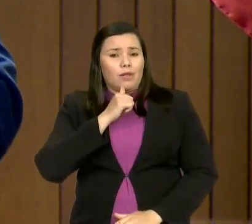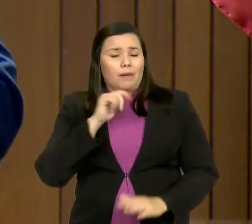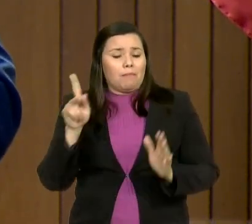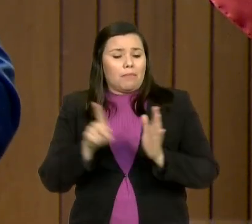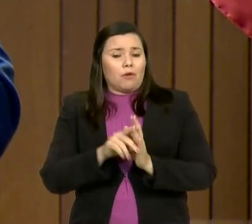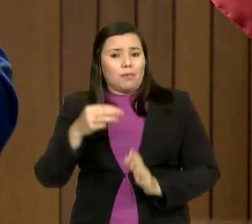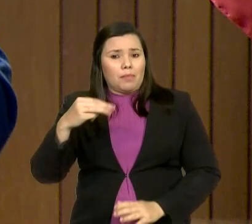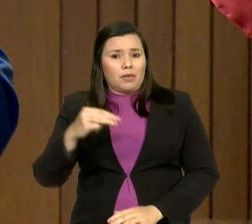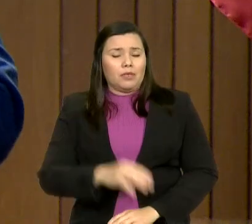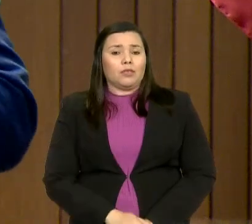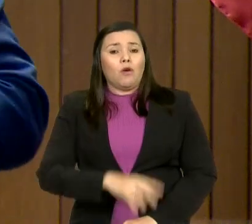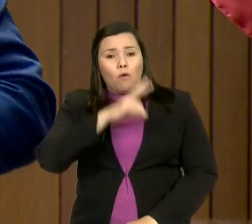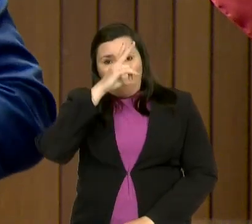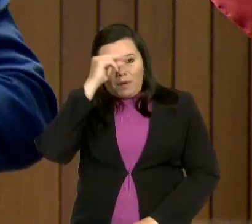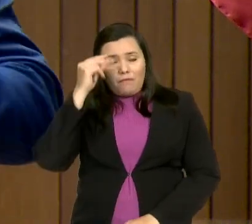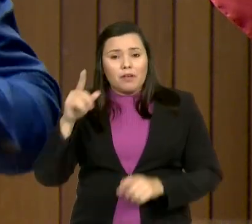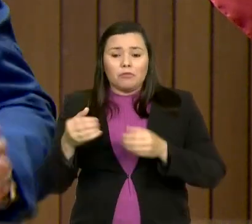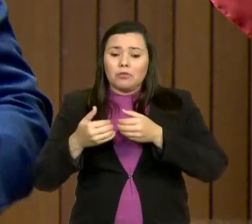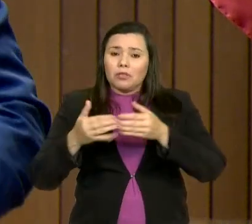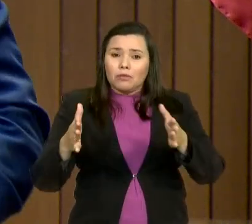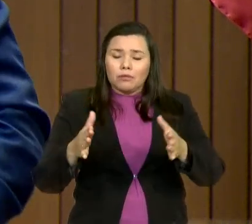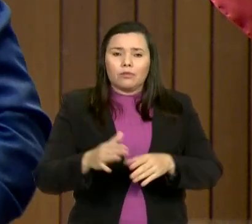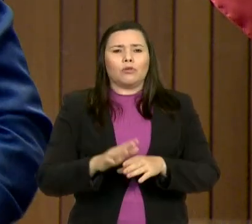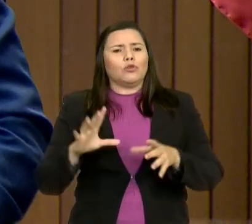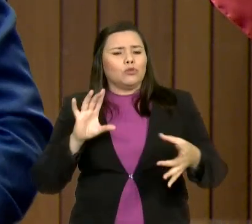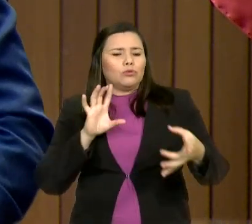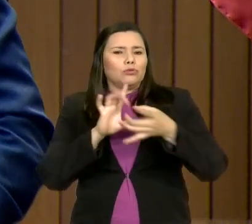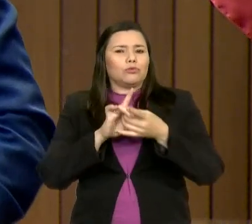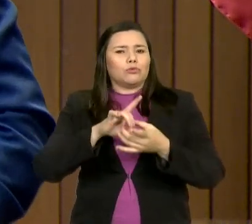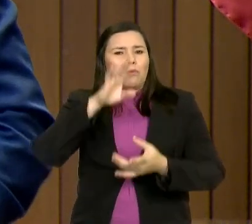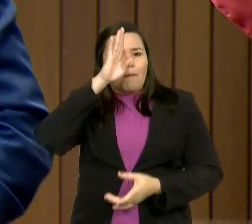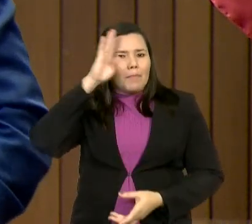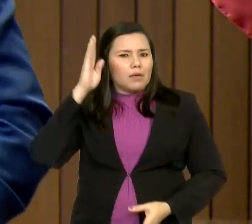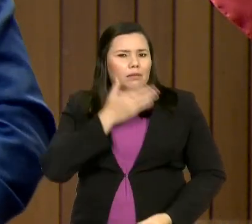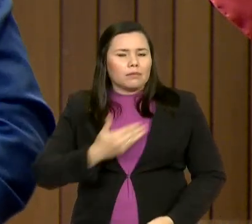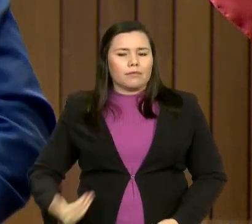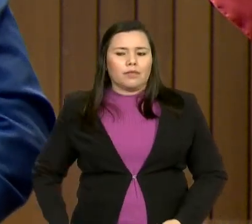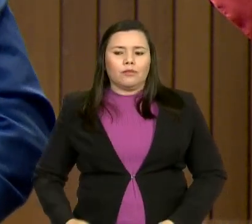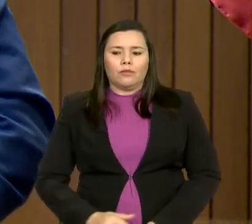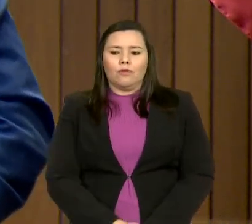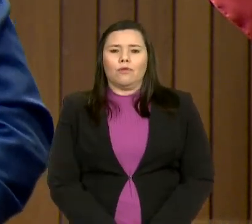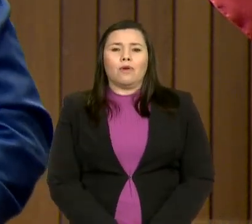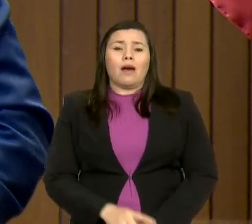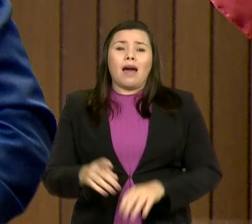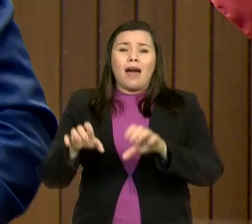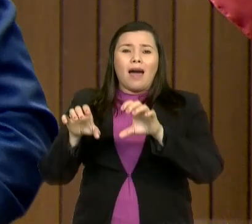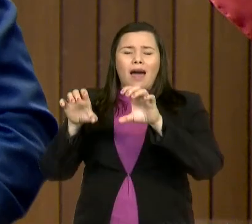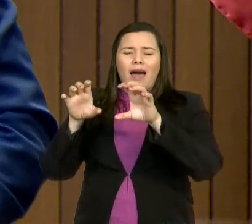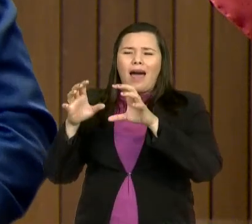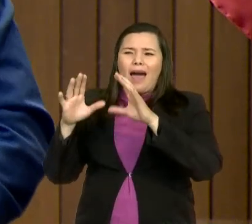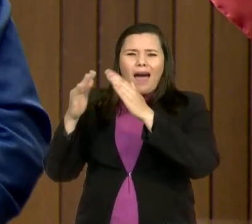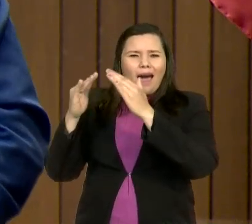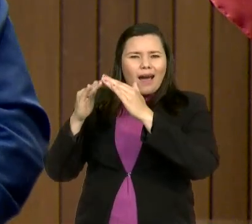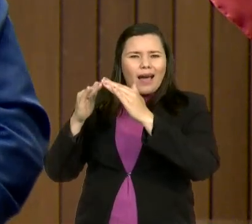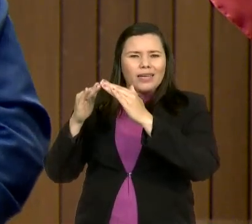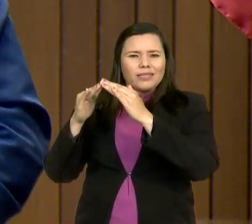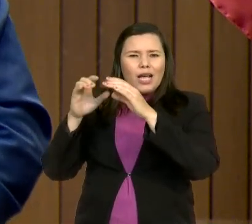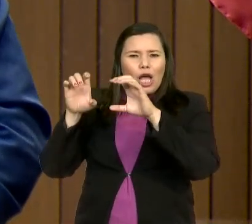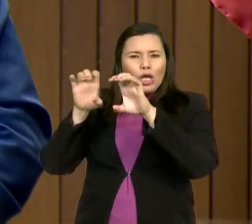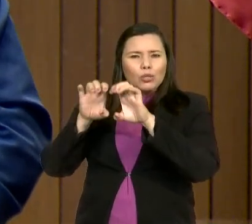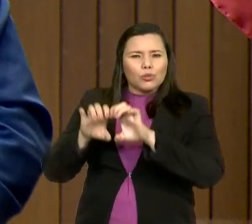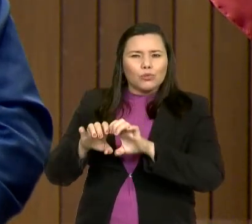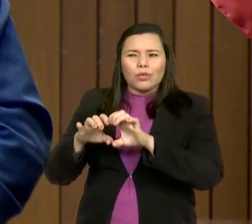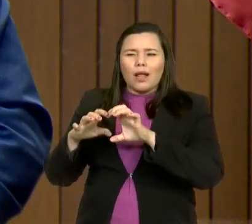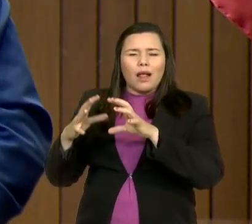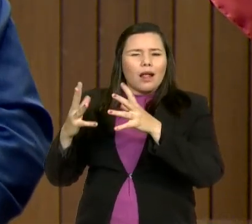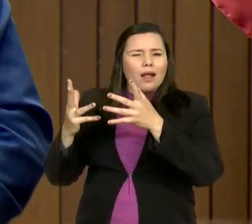entregou, junto com o governador, fez uma linda estrutura de uma casa que colocou para proteger as mulheres